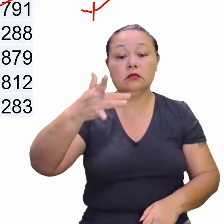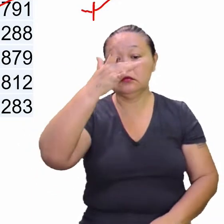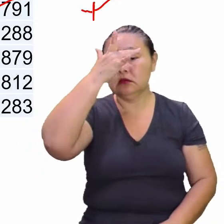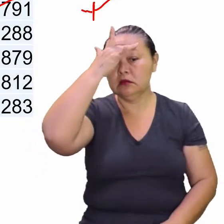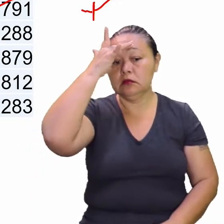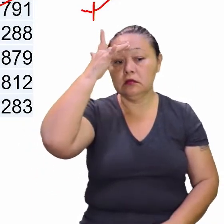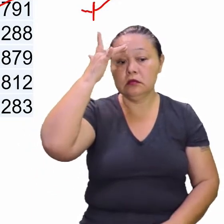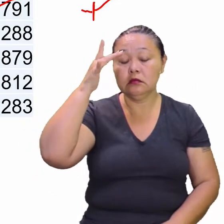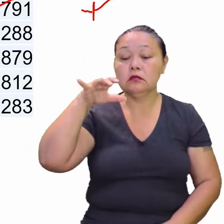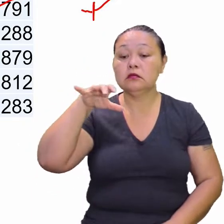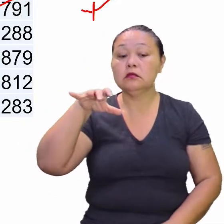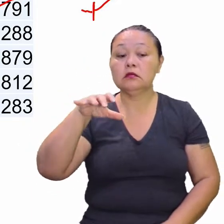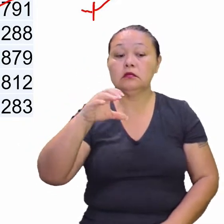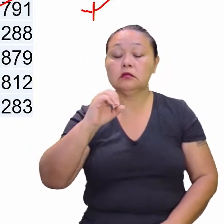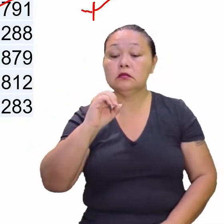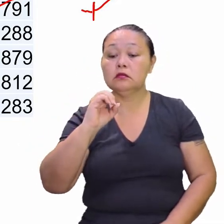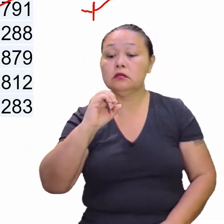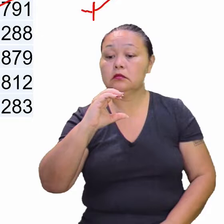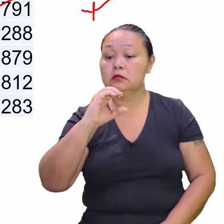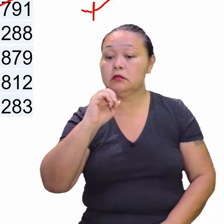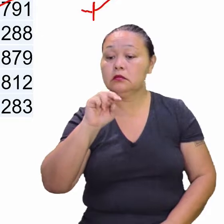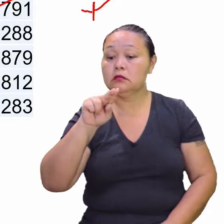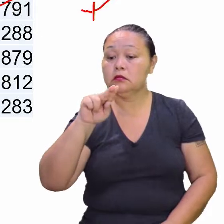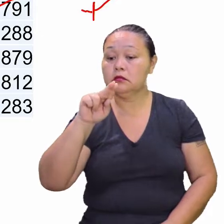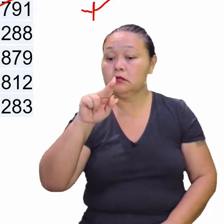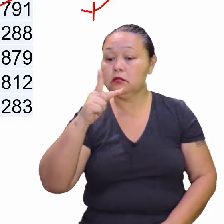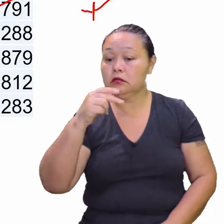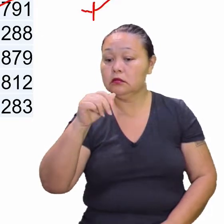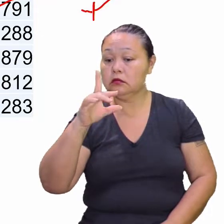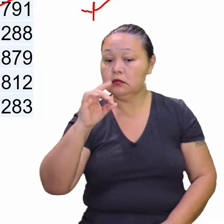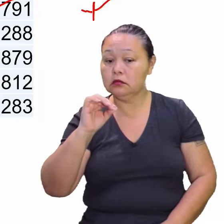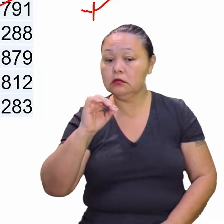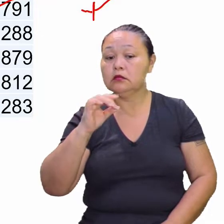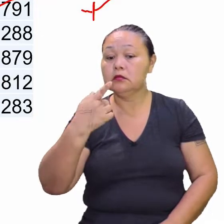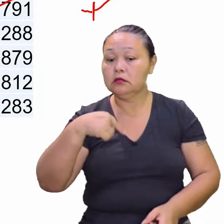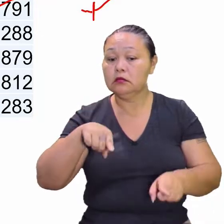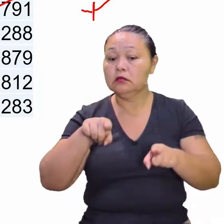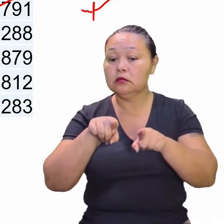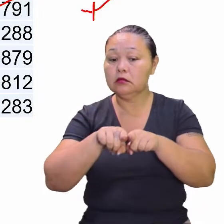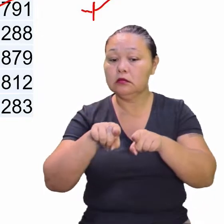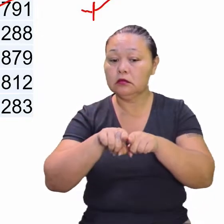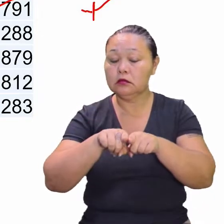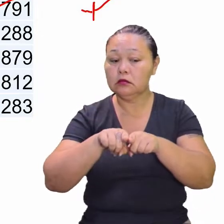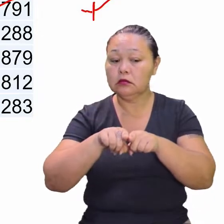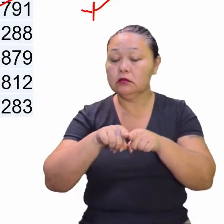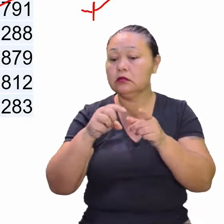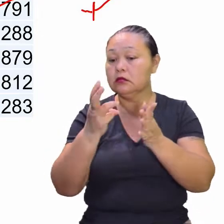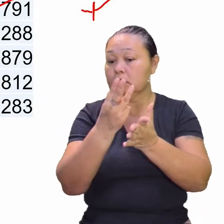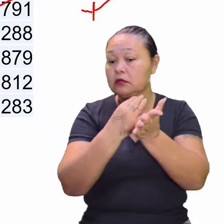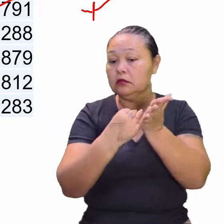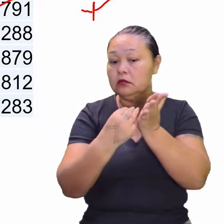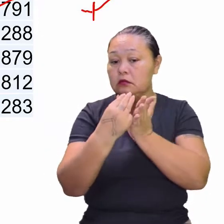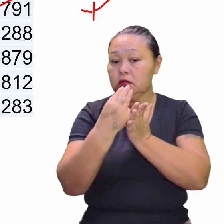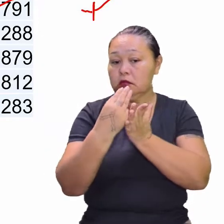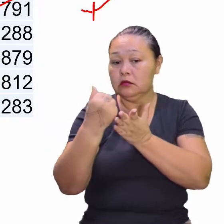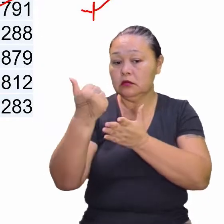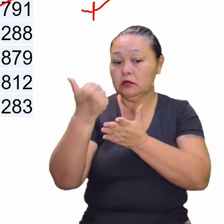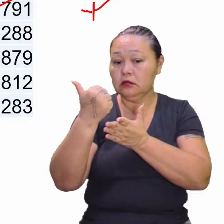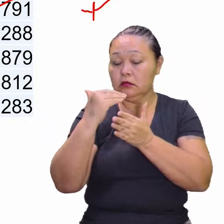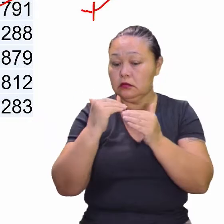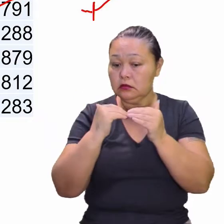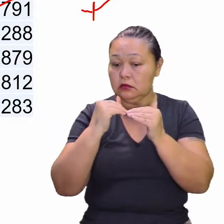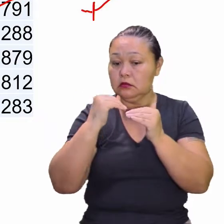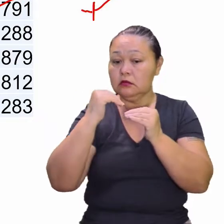ocupado, também a gente observa um crescimento, né? Ele vai ser o mapa igual o primeiro aqui. Há